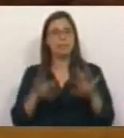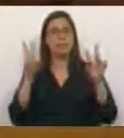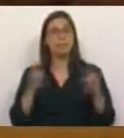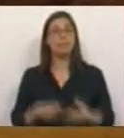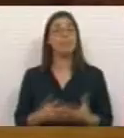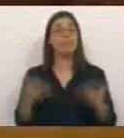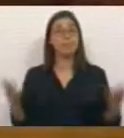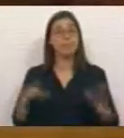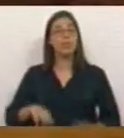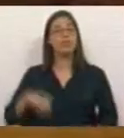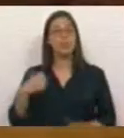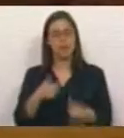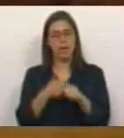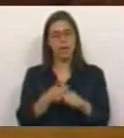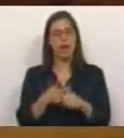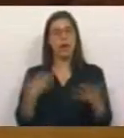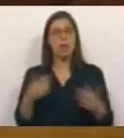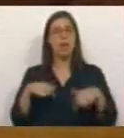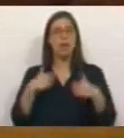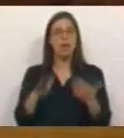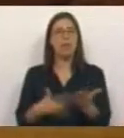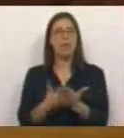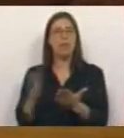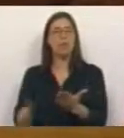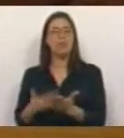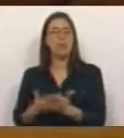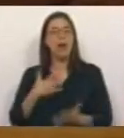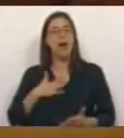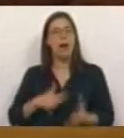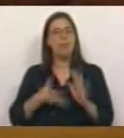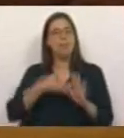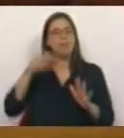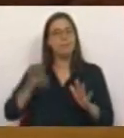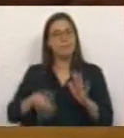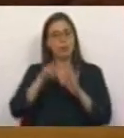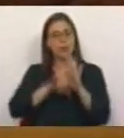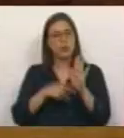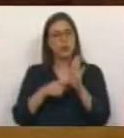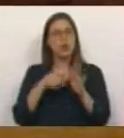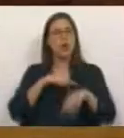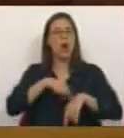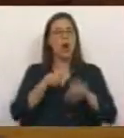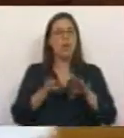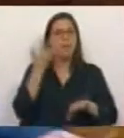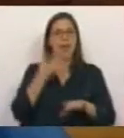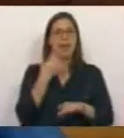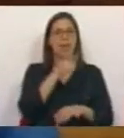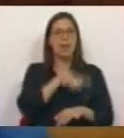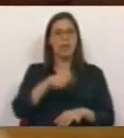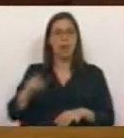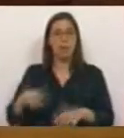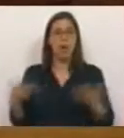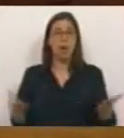E, portanto, os Verdes acompanham os autores dos projetos que pretendem eliminar os regimes do banco de horas